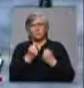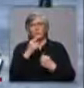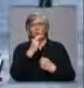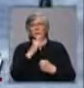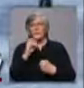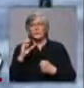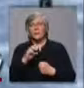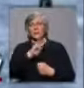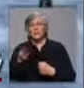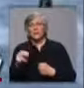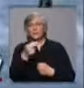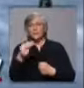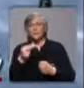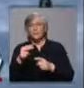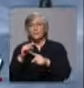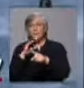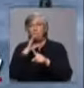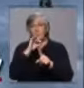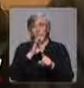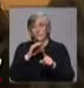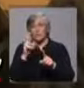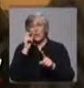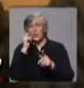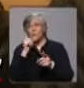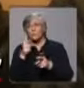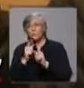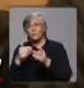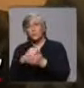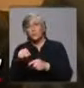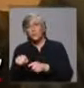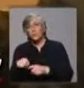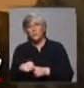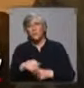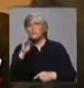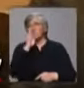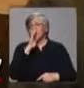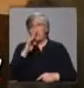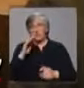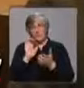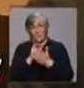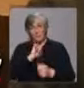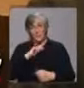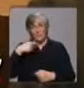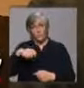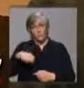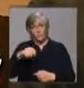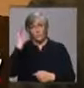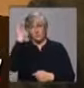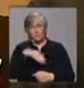euros a separar a família do corpo do pescador. Se o meu marido fosse Presidente da República, se fosse